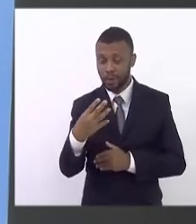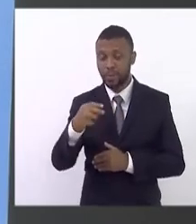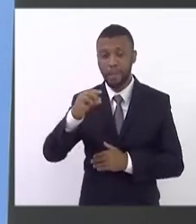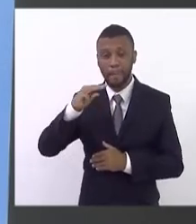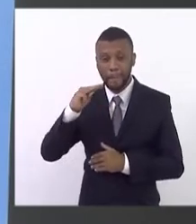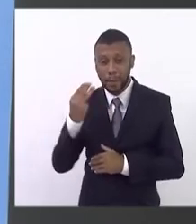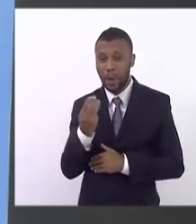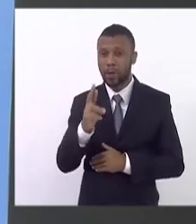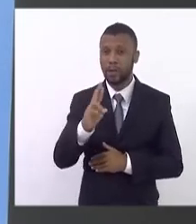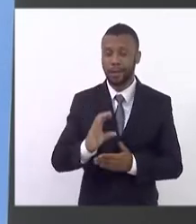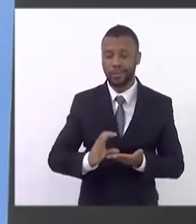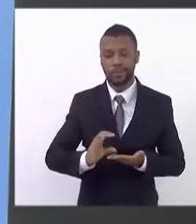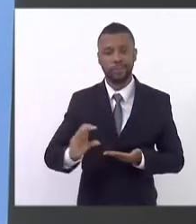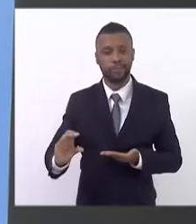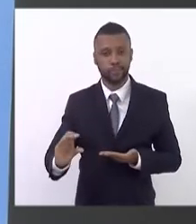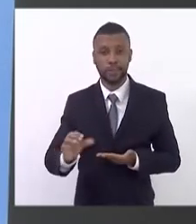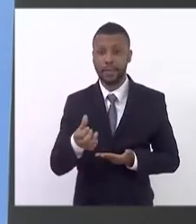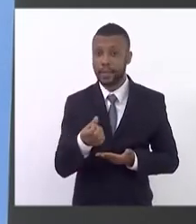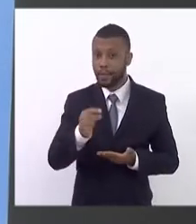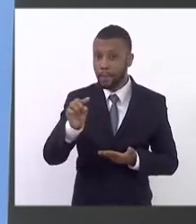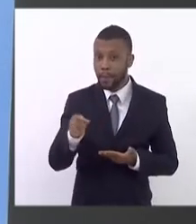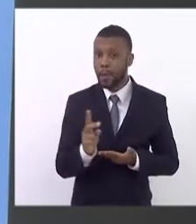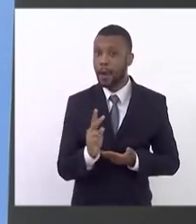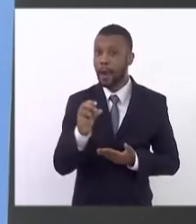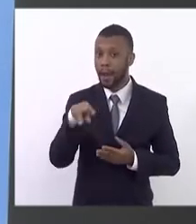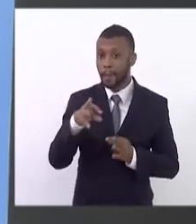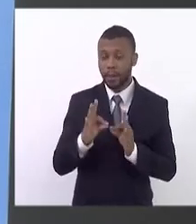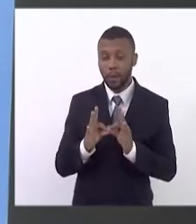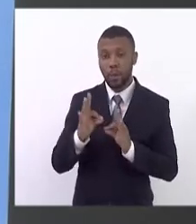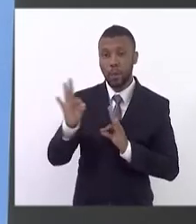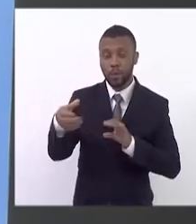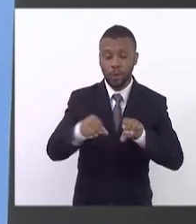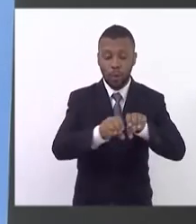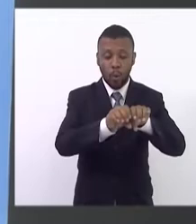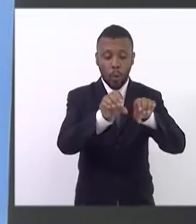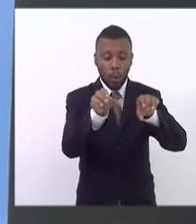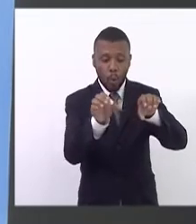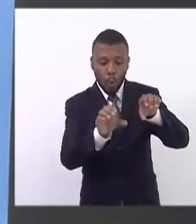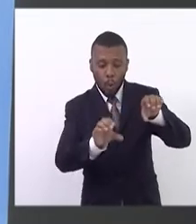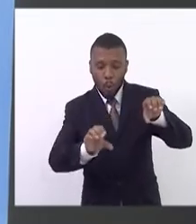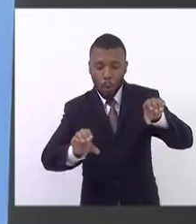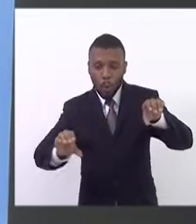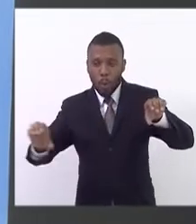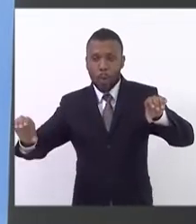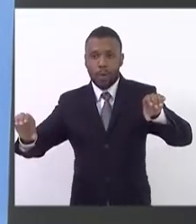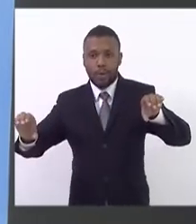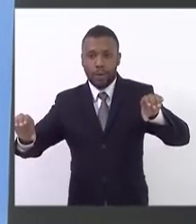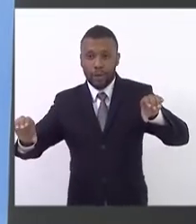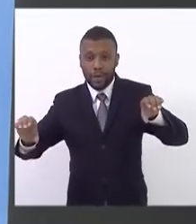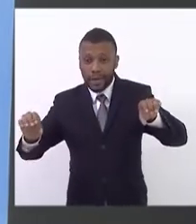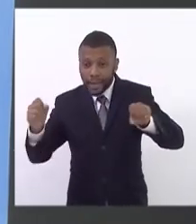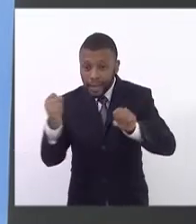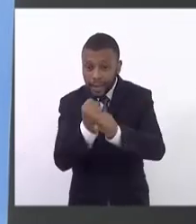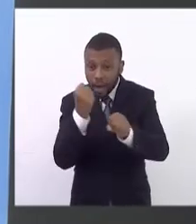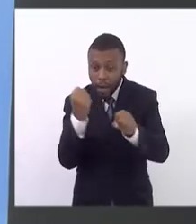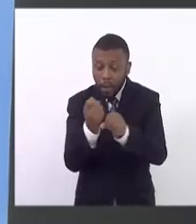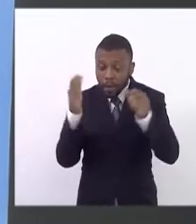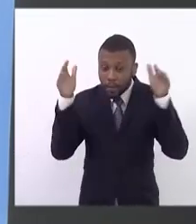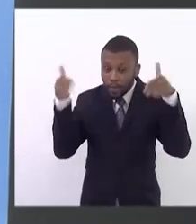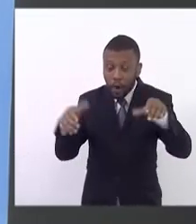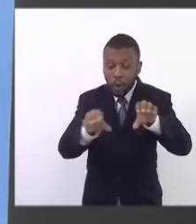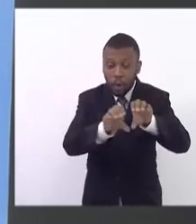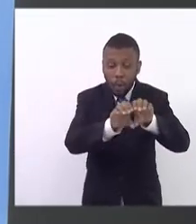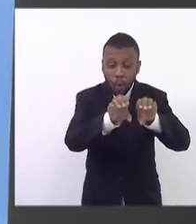aproximadamente. São 6 mil quilômetros de troncos. Essa obra só prevê tronco, ela não prevê